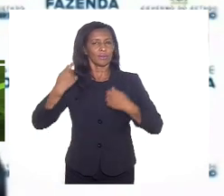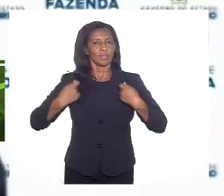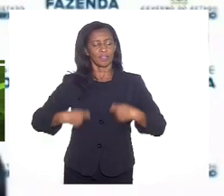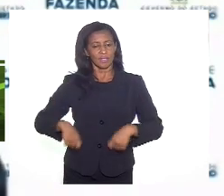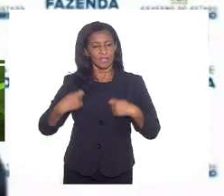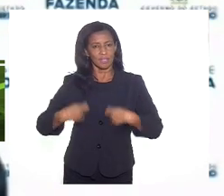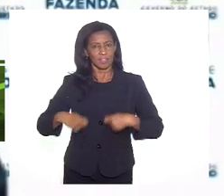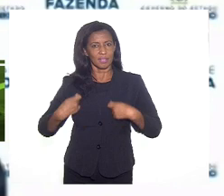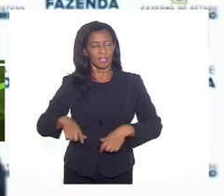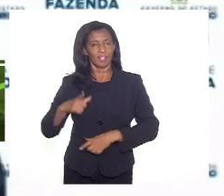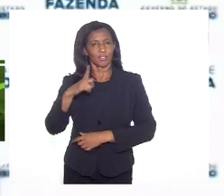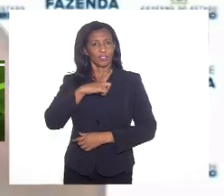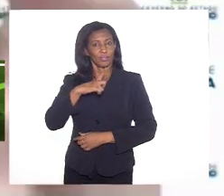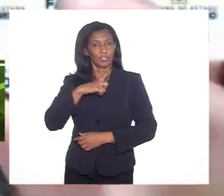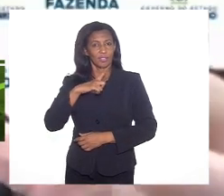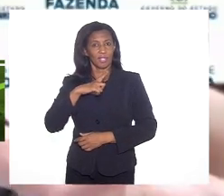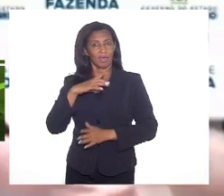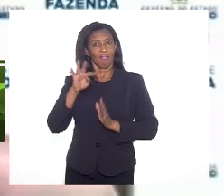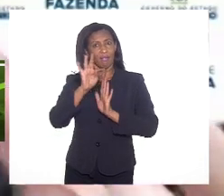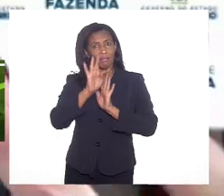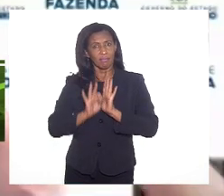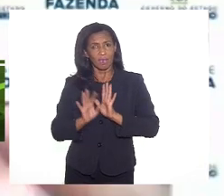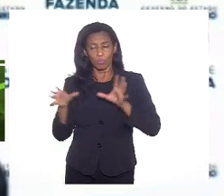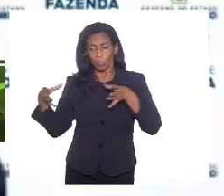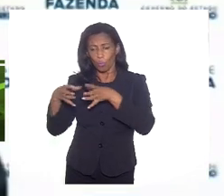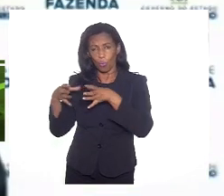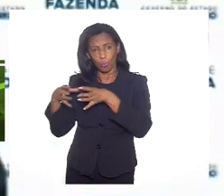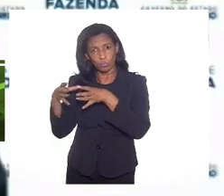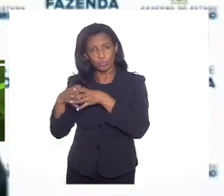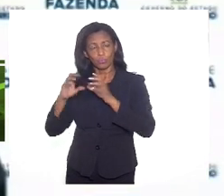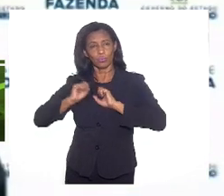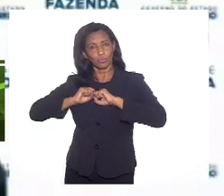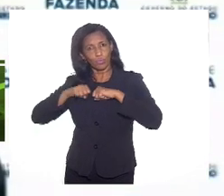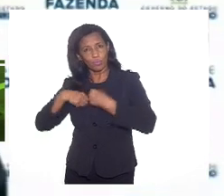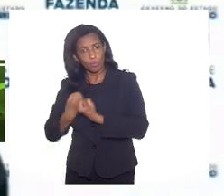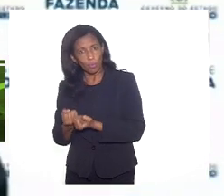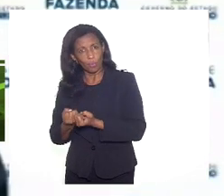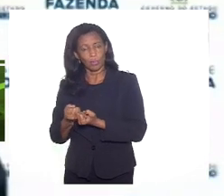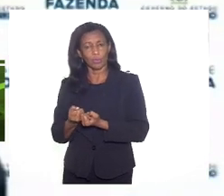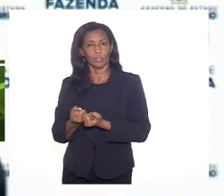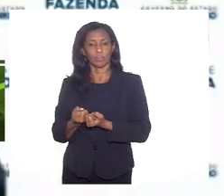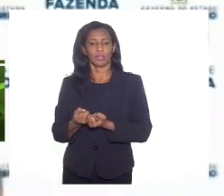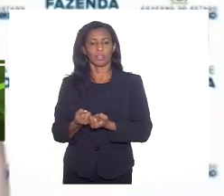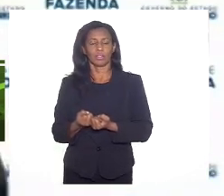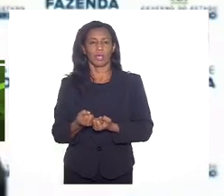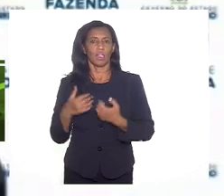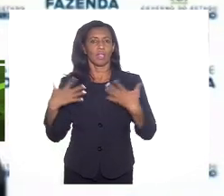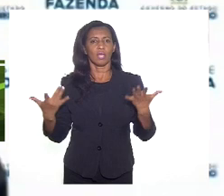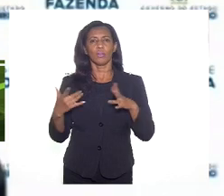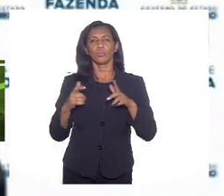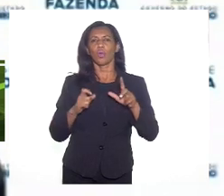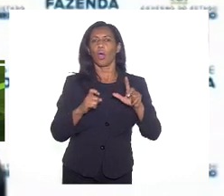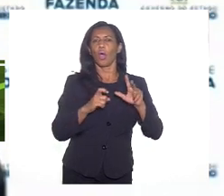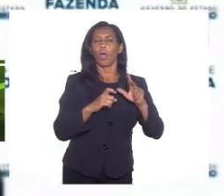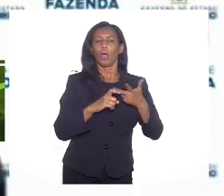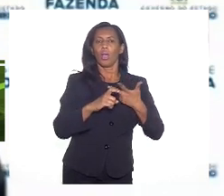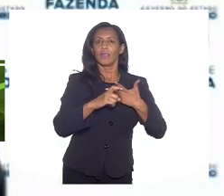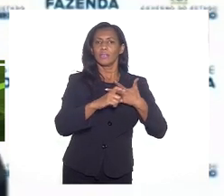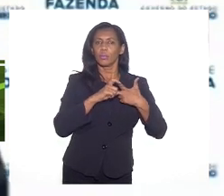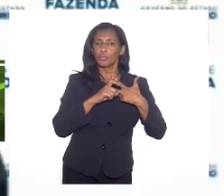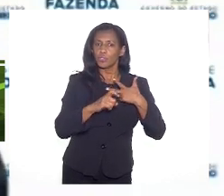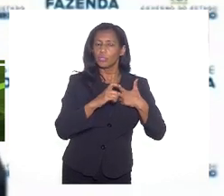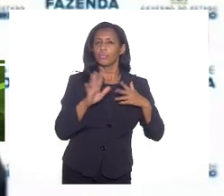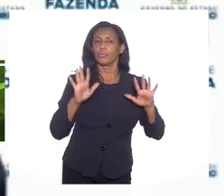necessidade de termos um conjunto de forças. Não é só o executivo, mas é o